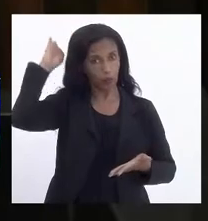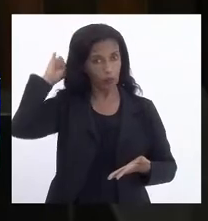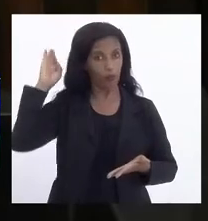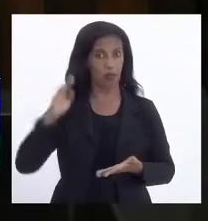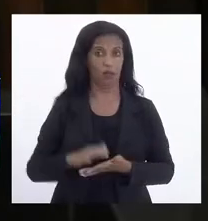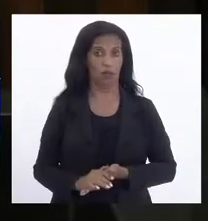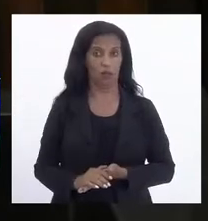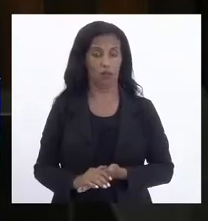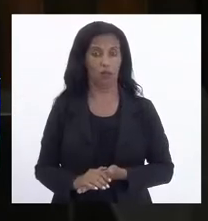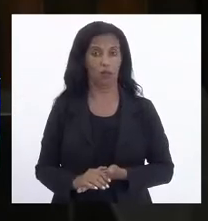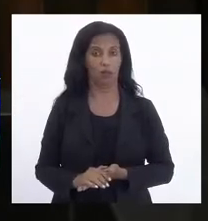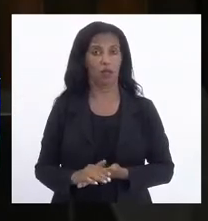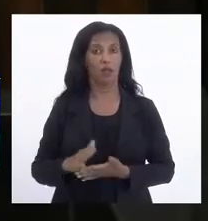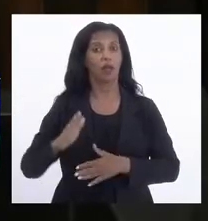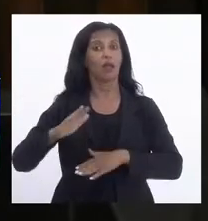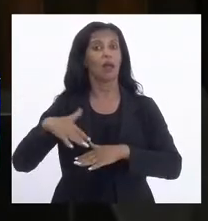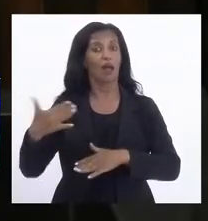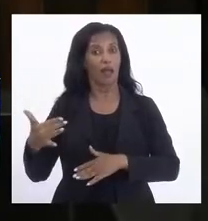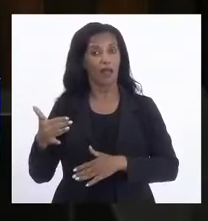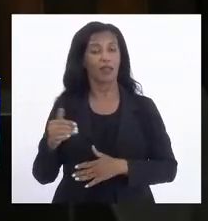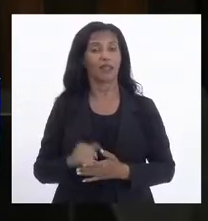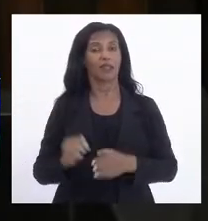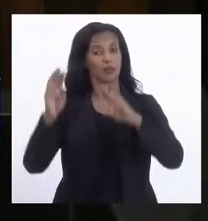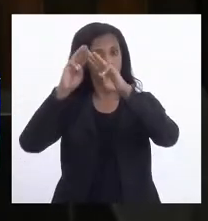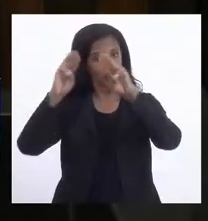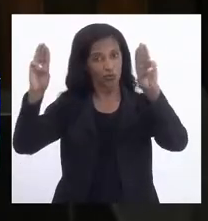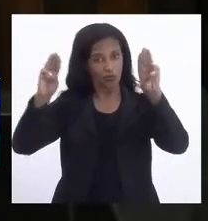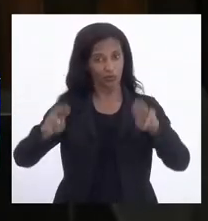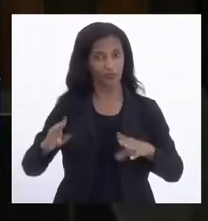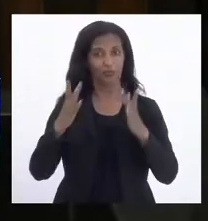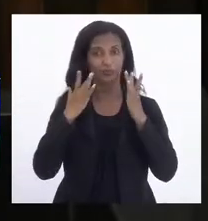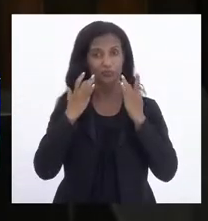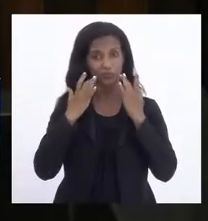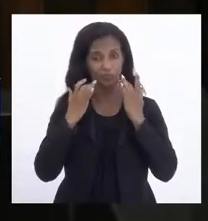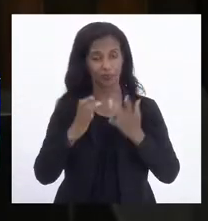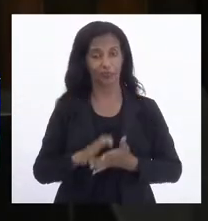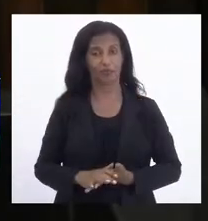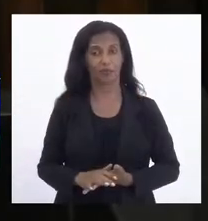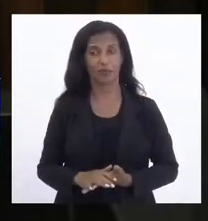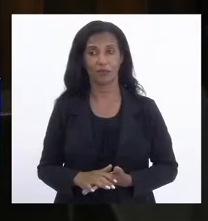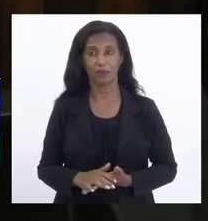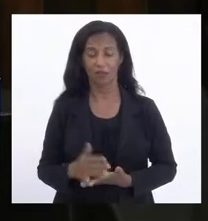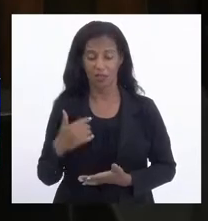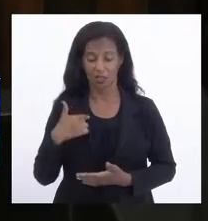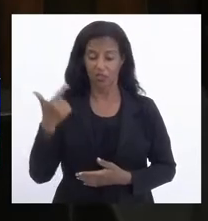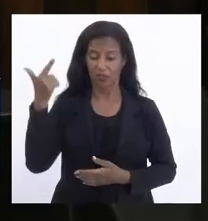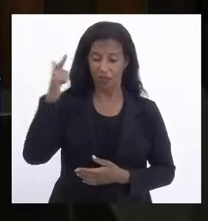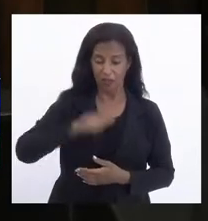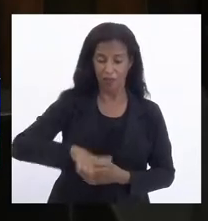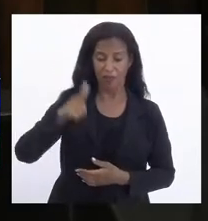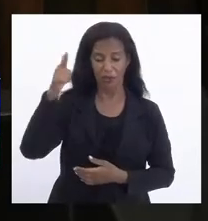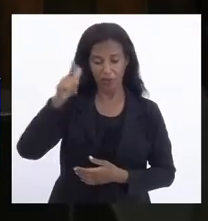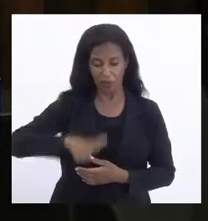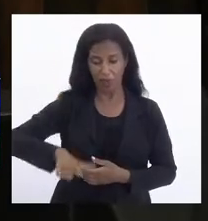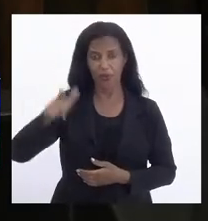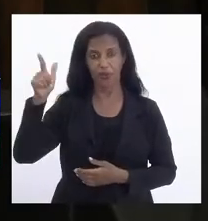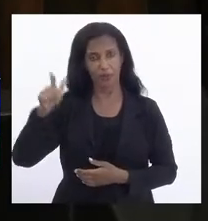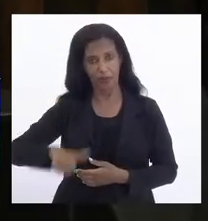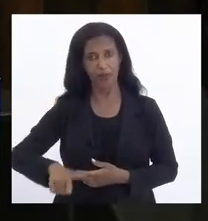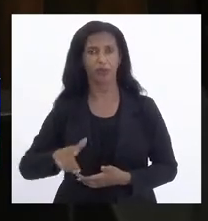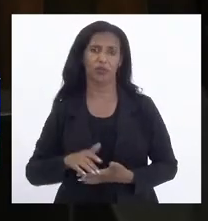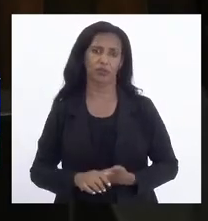Inclusive o Centenário Teatro Municipal. A gente fica repercutindo isso